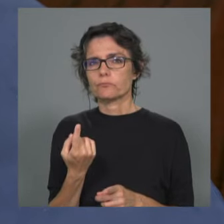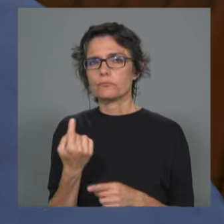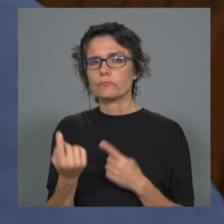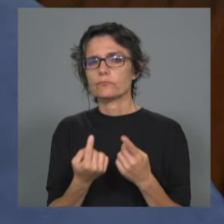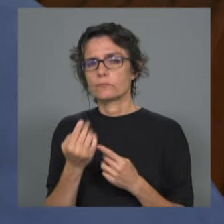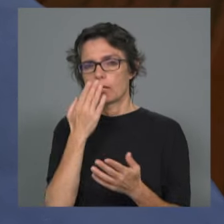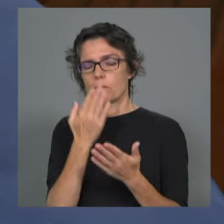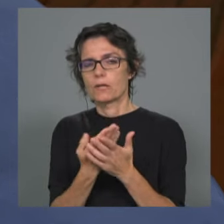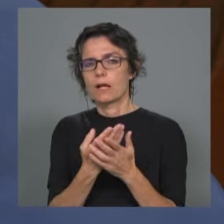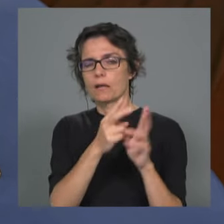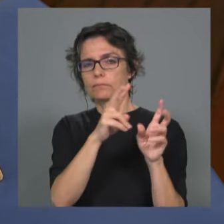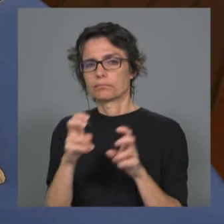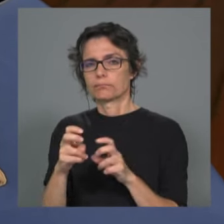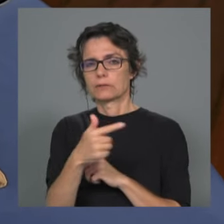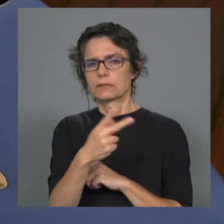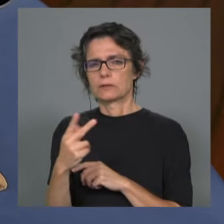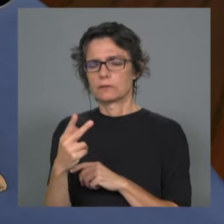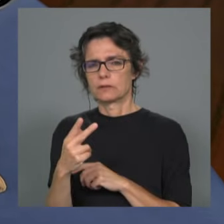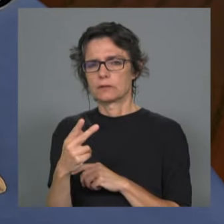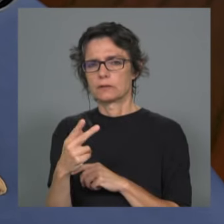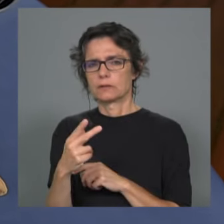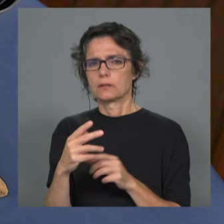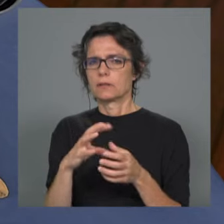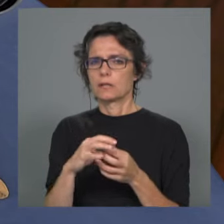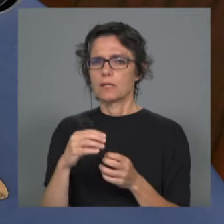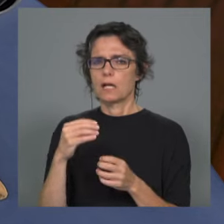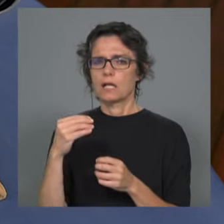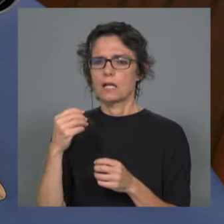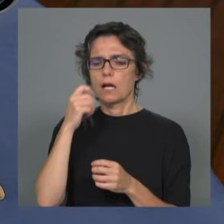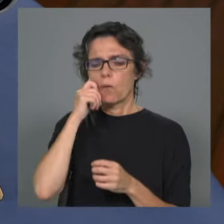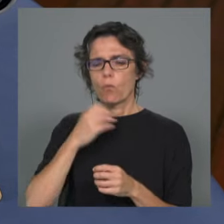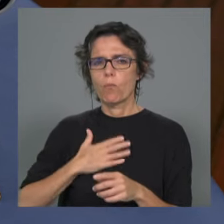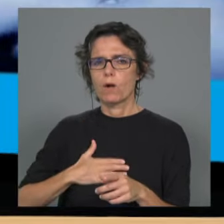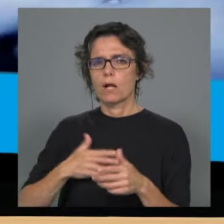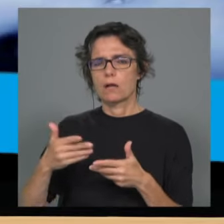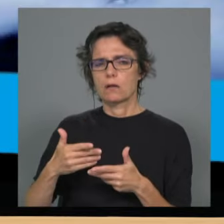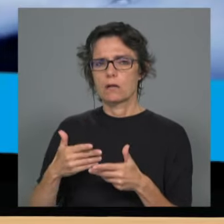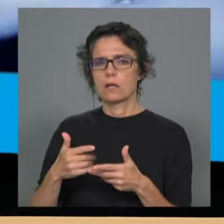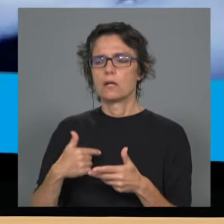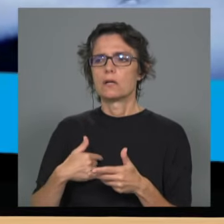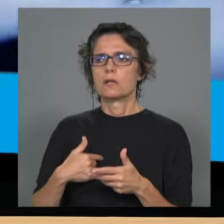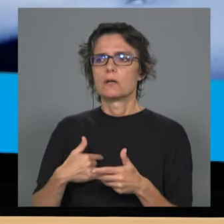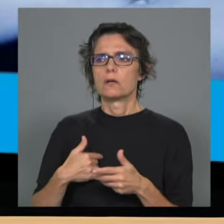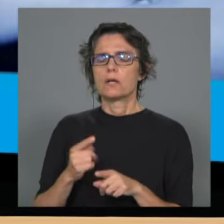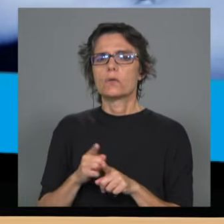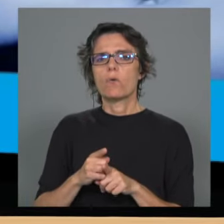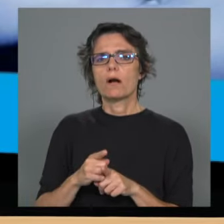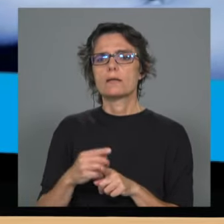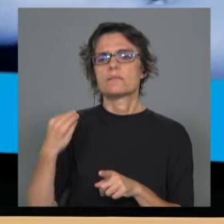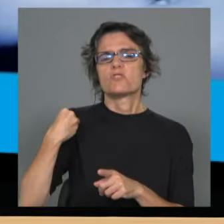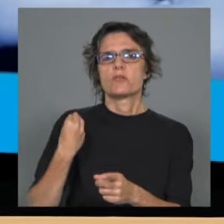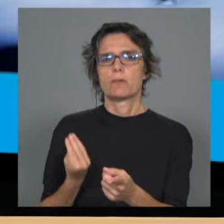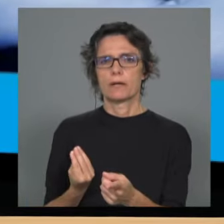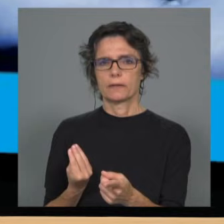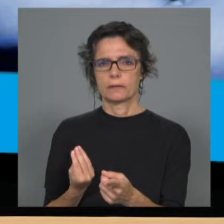questões humanitárias na própria televisão, eu sentia-me muito interpelado a agarrar na bagagem e seguir. E às vezes aquilo criava